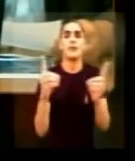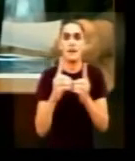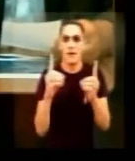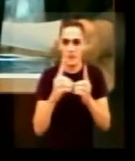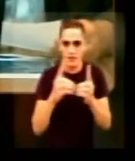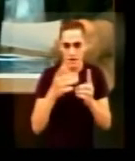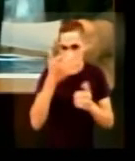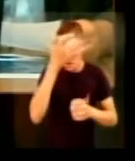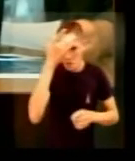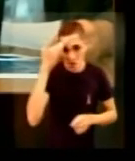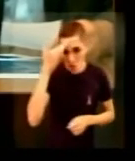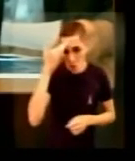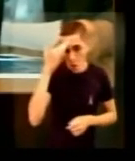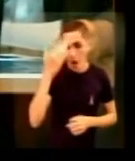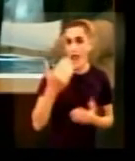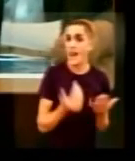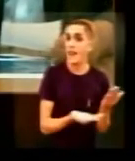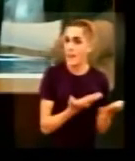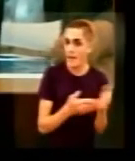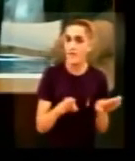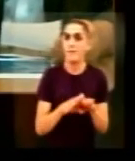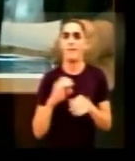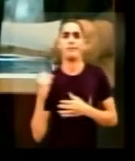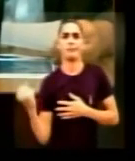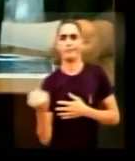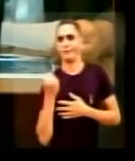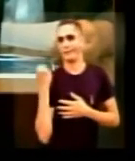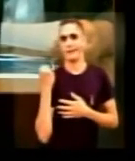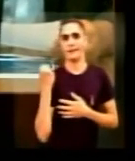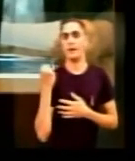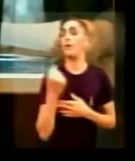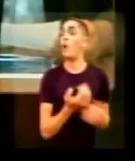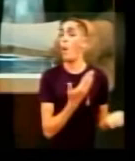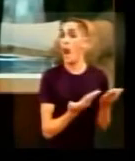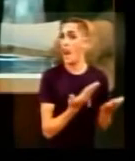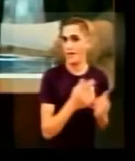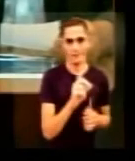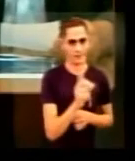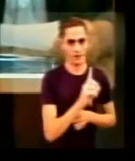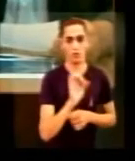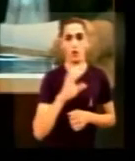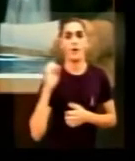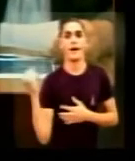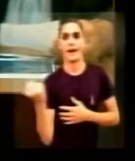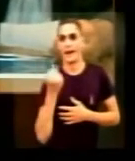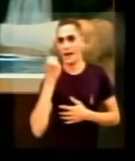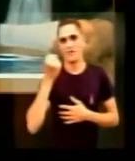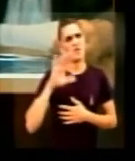e graves. Não atende caso leve. É só paciente que